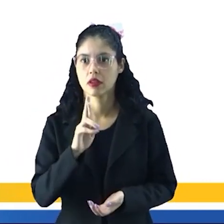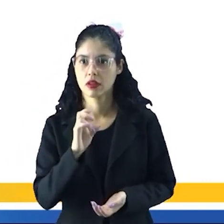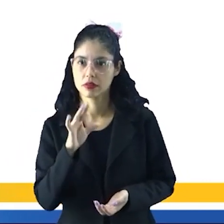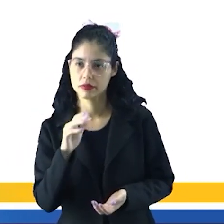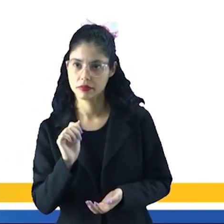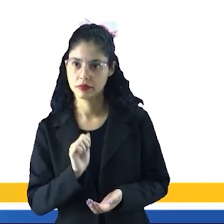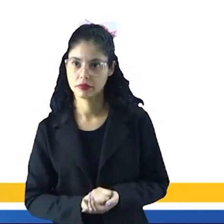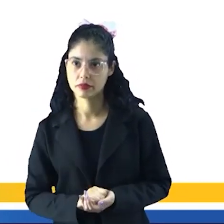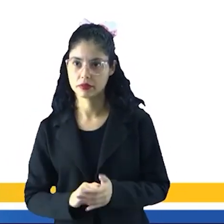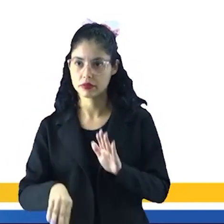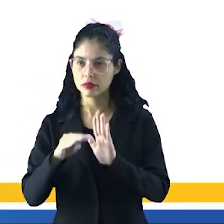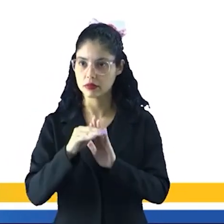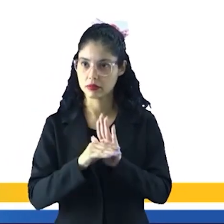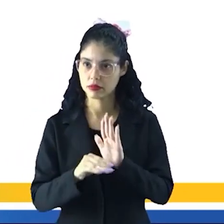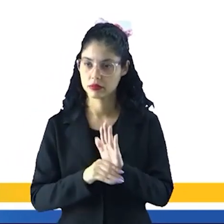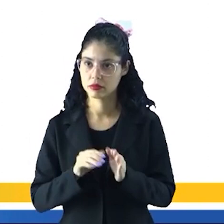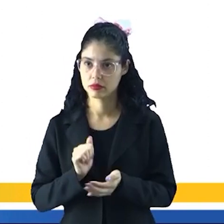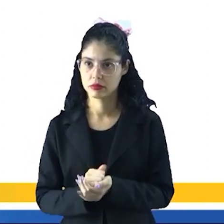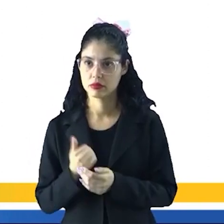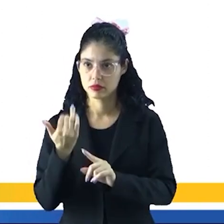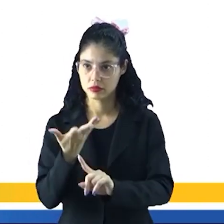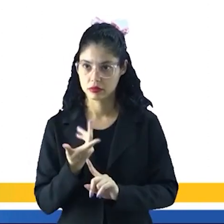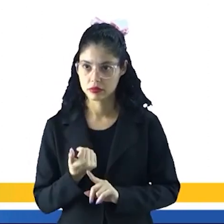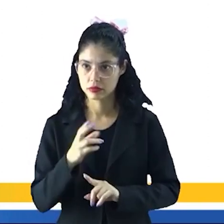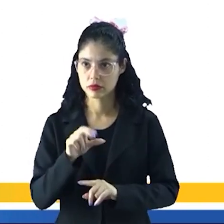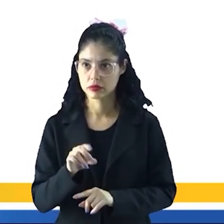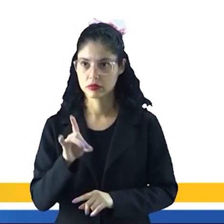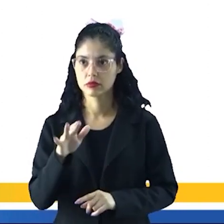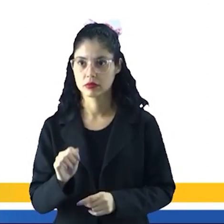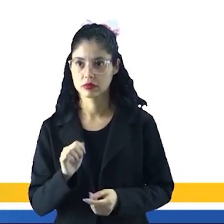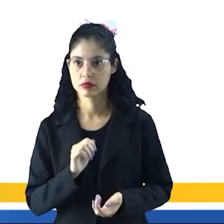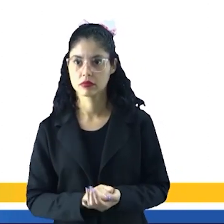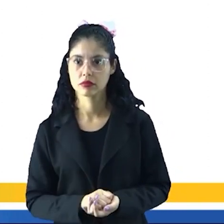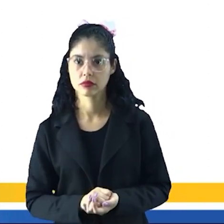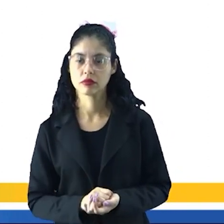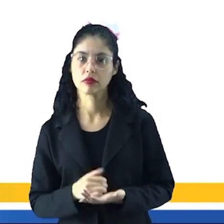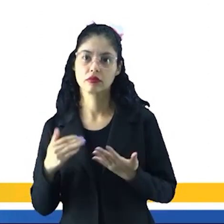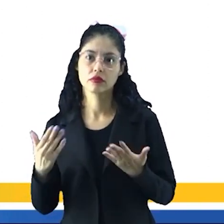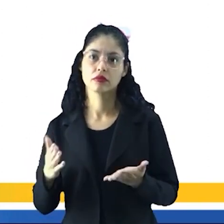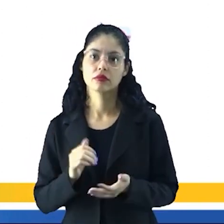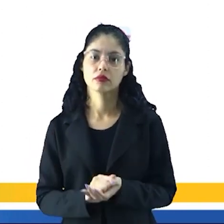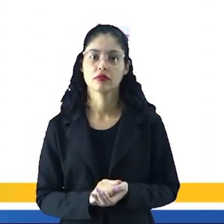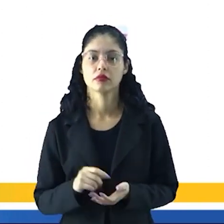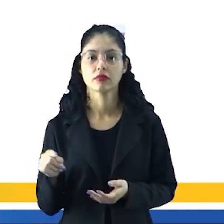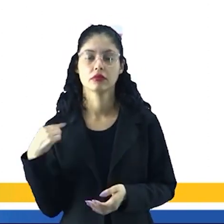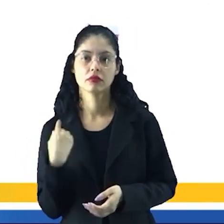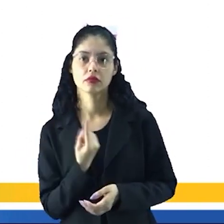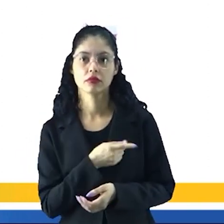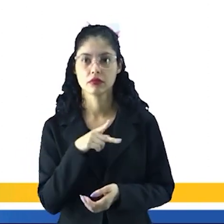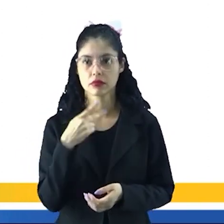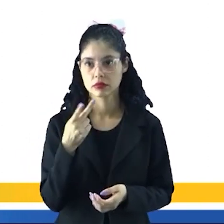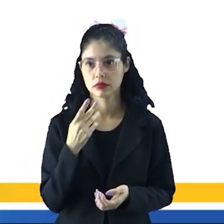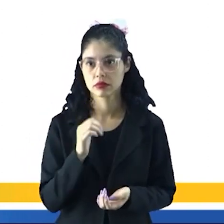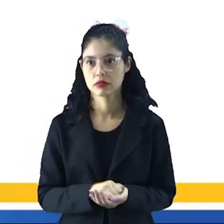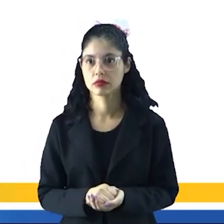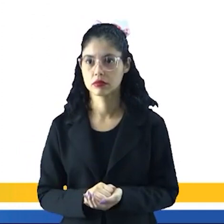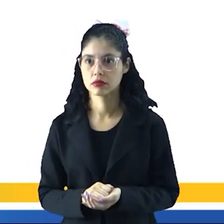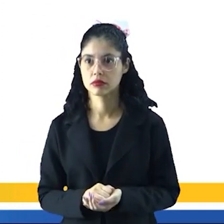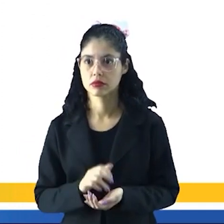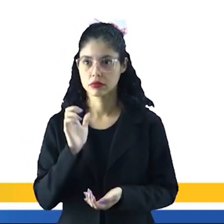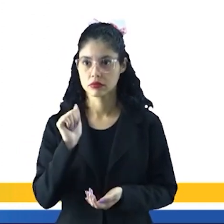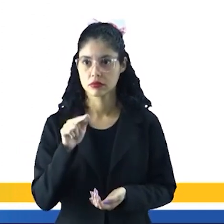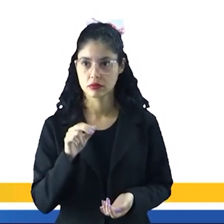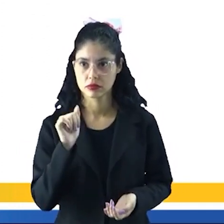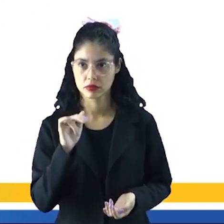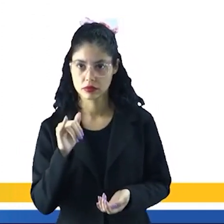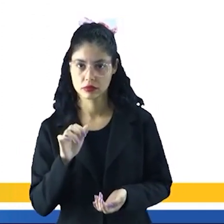apropriação intrínseca e em camadas de obras de artes canônicas. Gente, quando eu falo em arte canônica, eu falo de